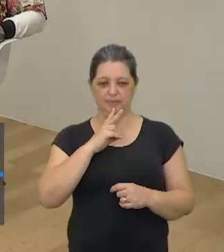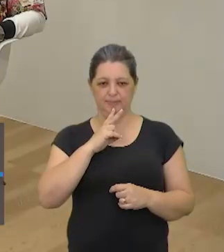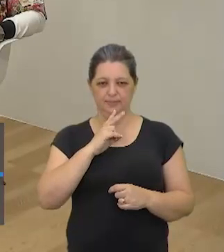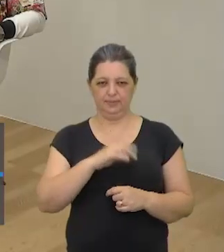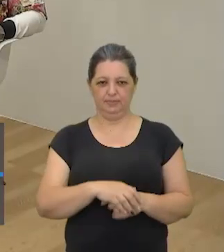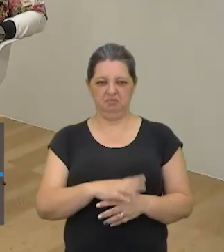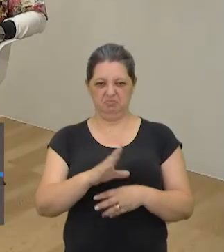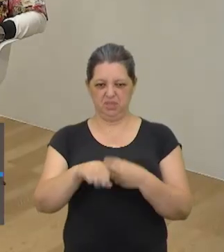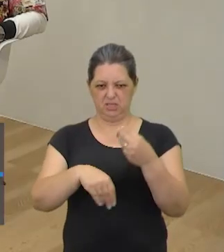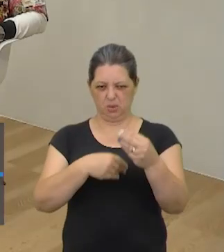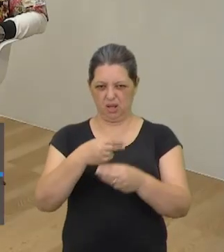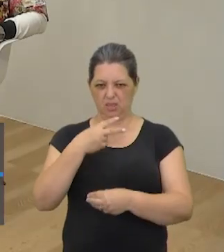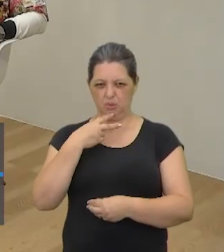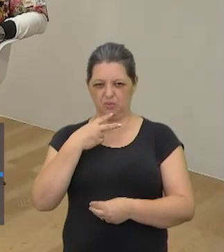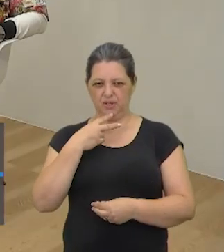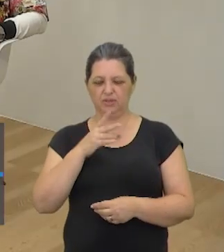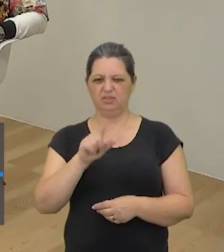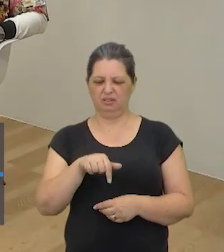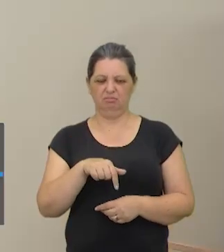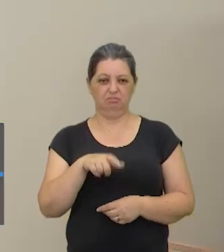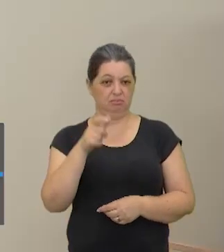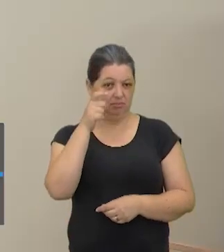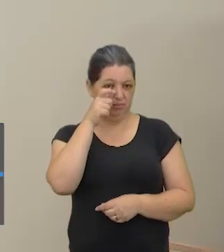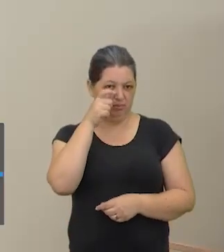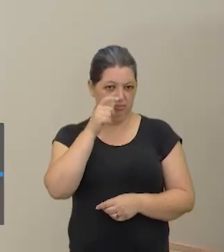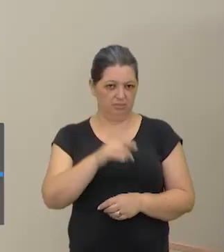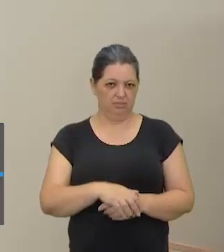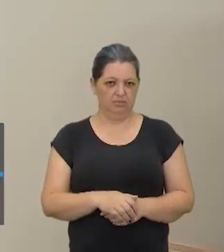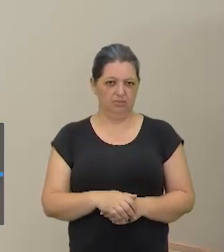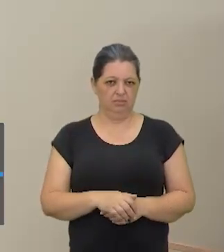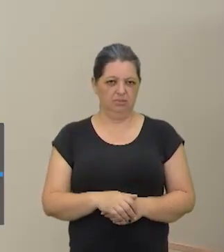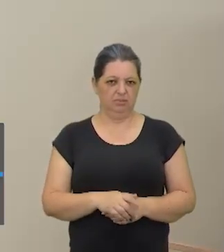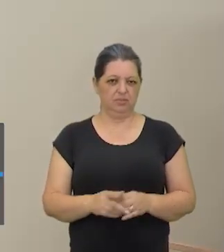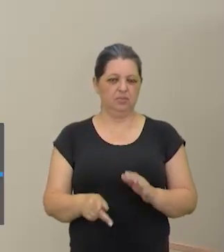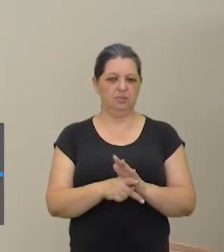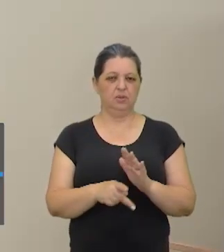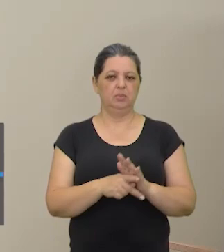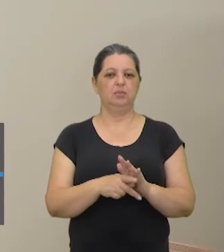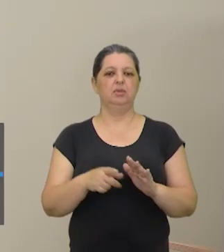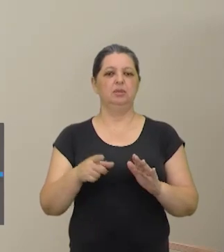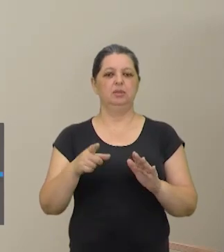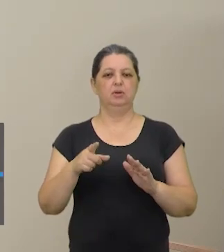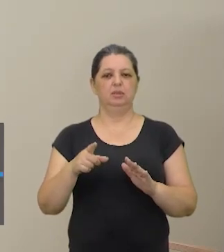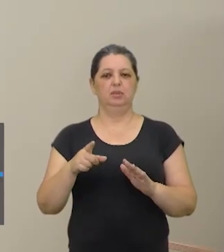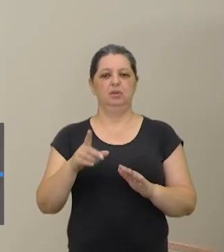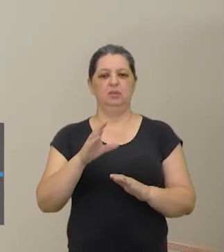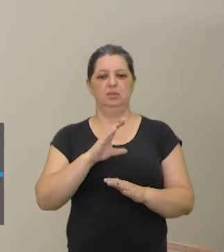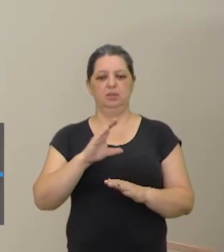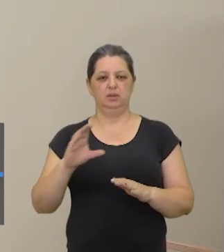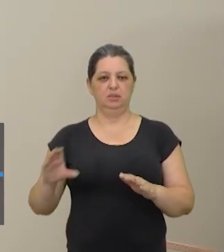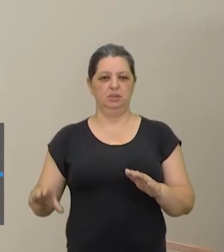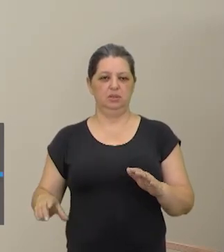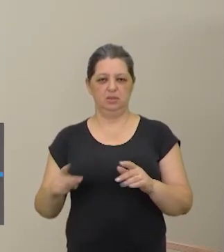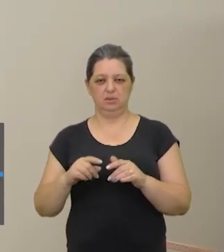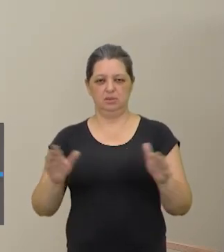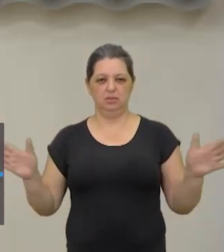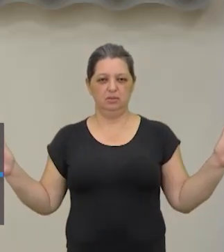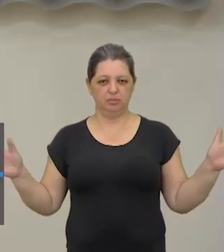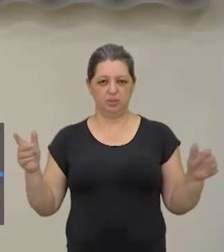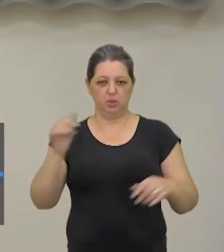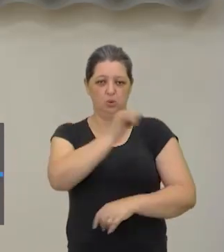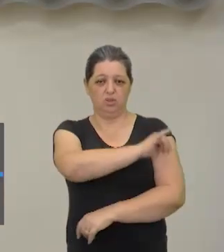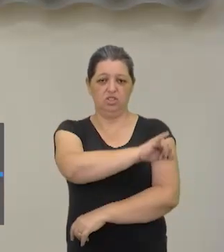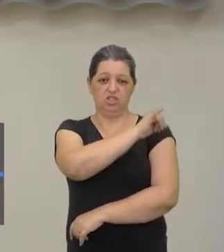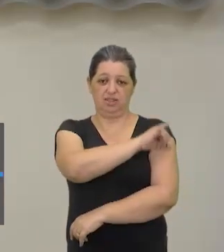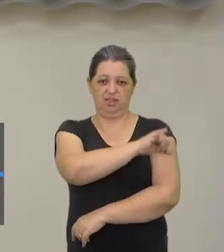esverdeado. Nossa, que interessante. A gente nem falou, né, do Cristo Redentor. É um, Cristo Redentor, um é monumento. um monumento Tem, grande. o